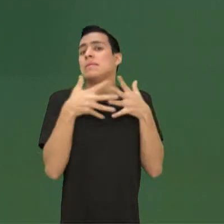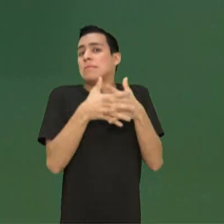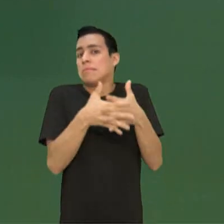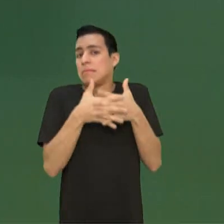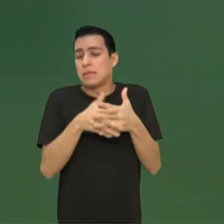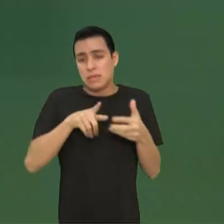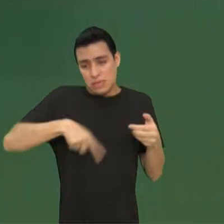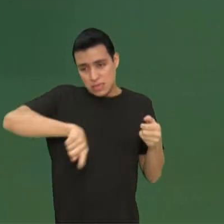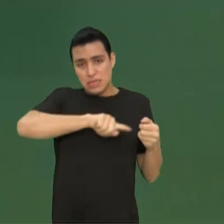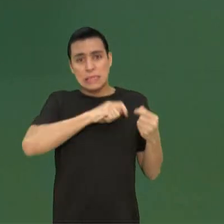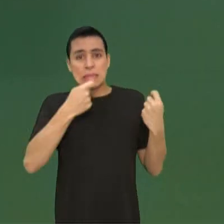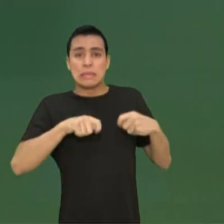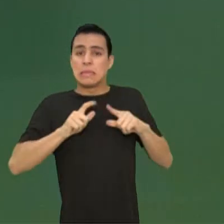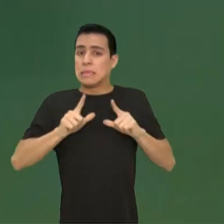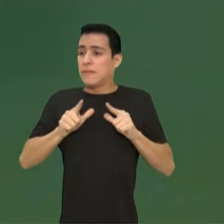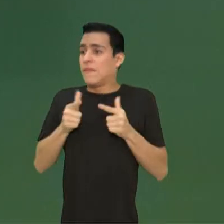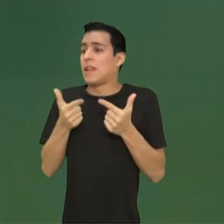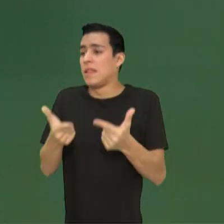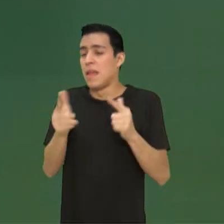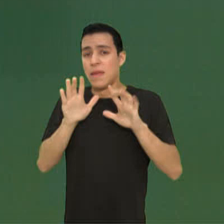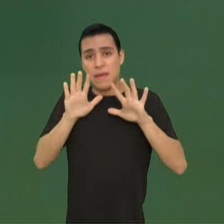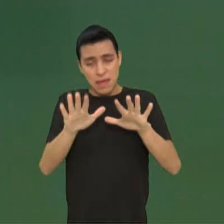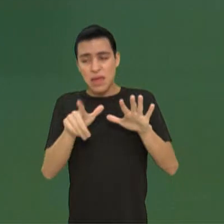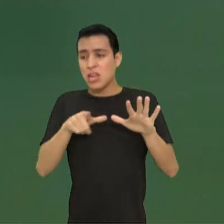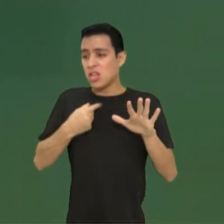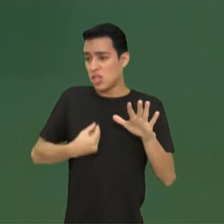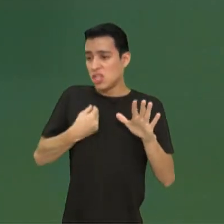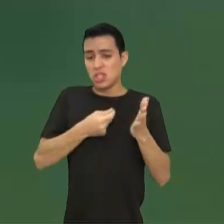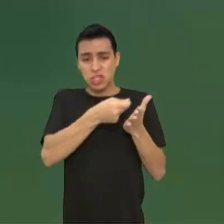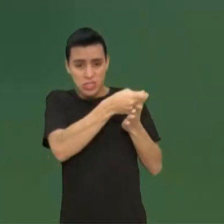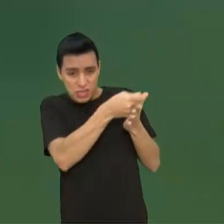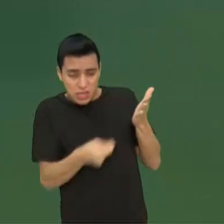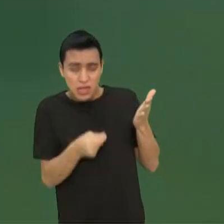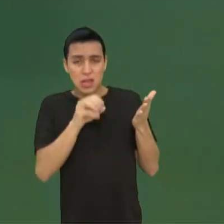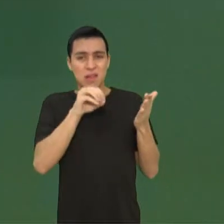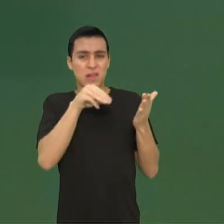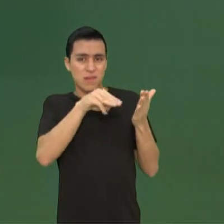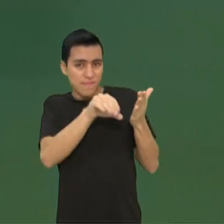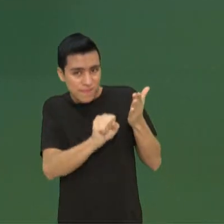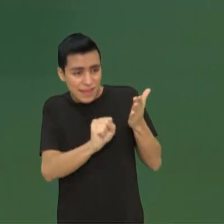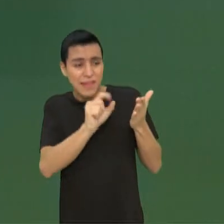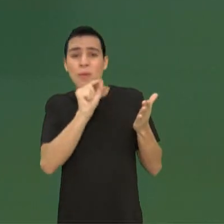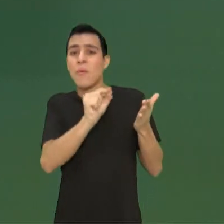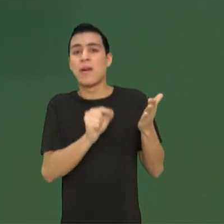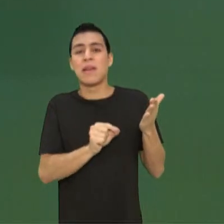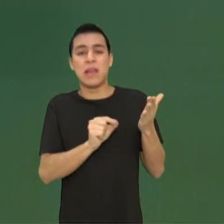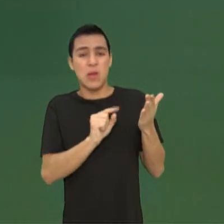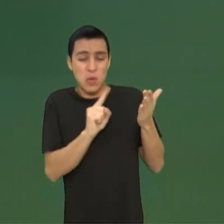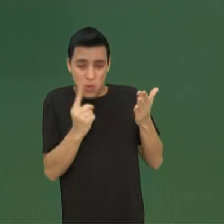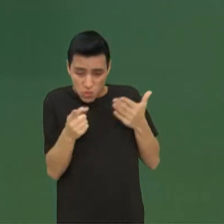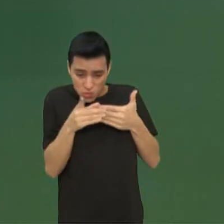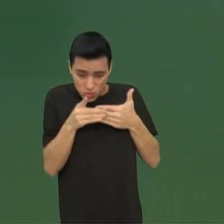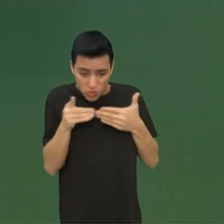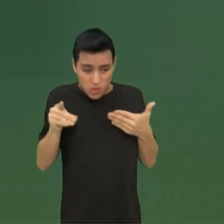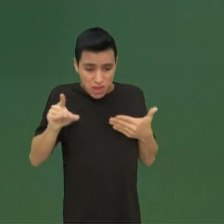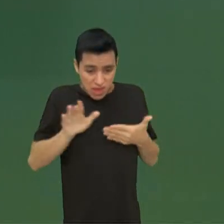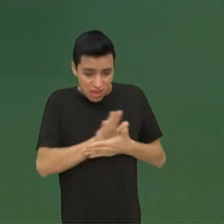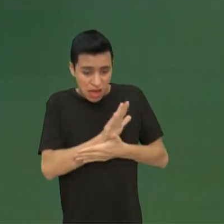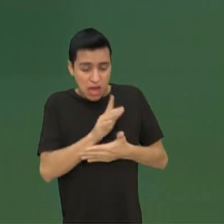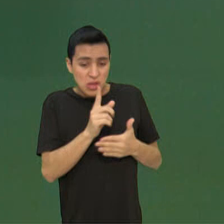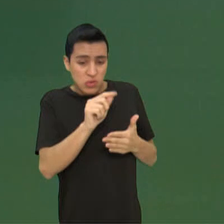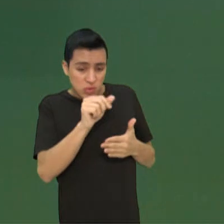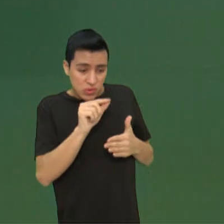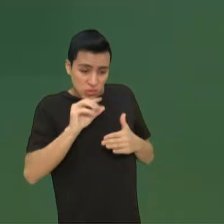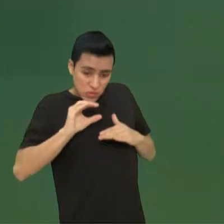que nós temos que enfrentar, mas que existe um relatório da Organização Mundial de Saúde que cada $1 gasto com